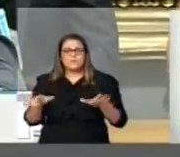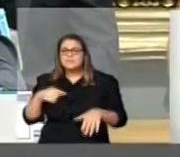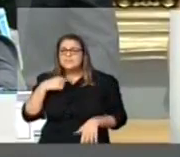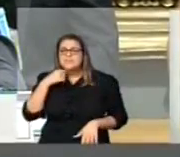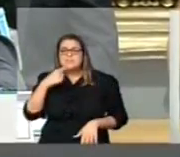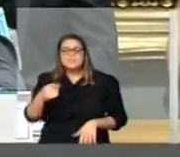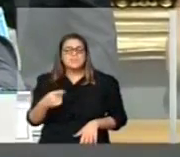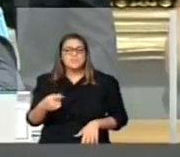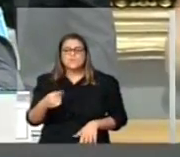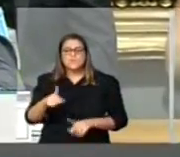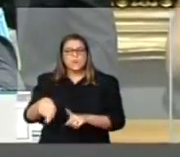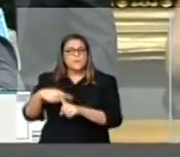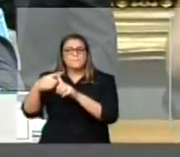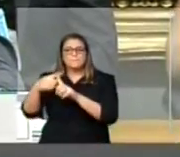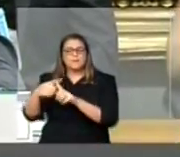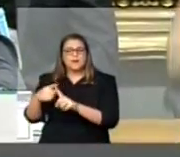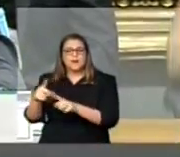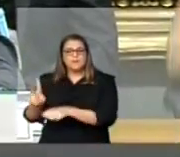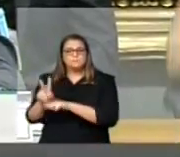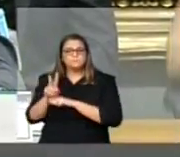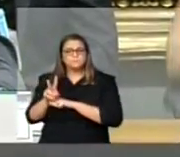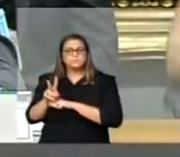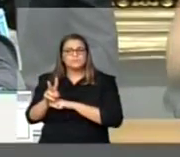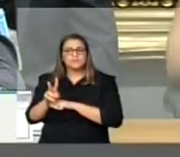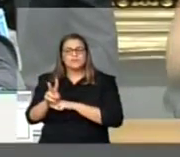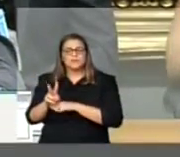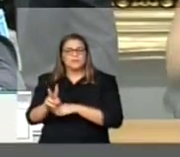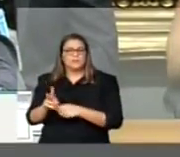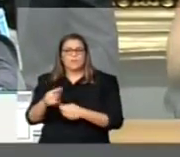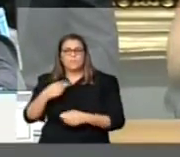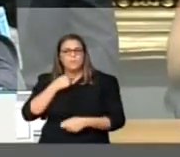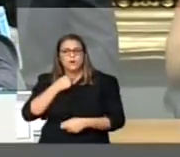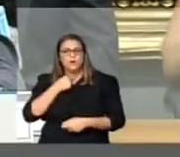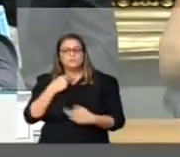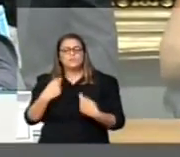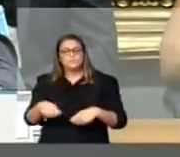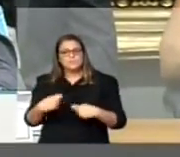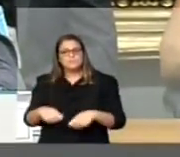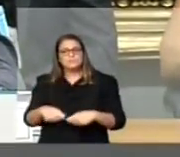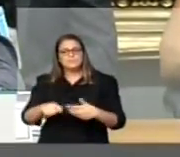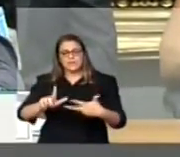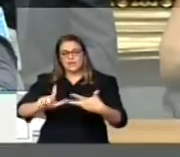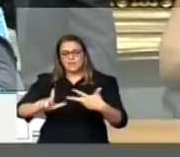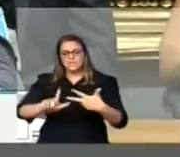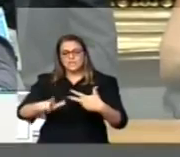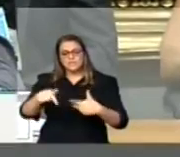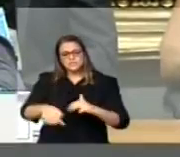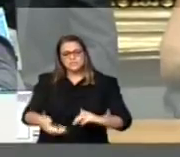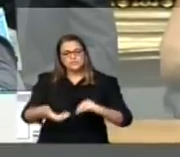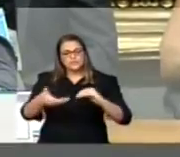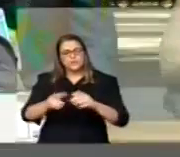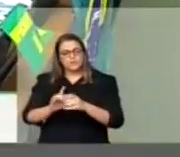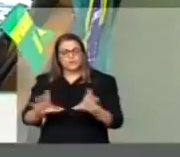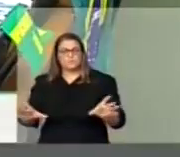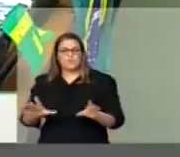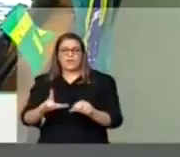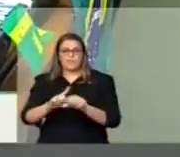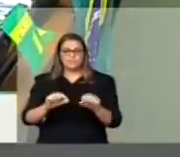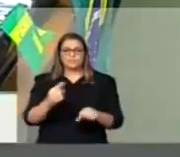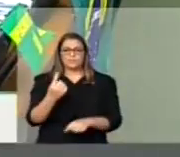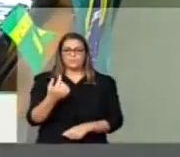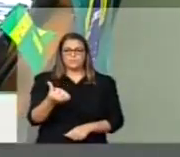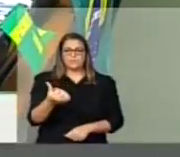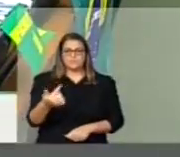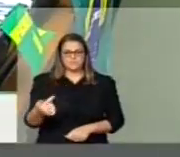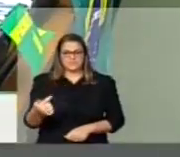crédito orçamentário pode ser aberto sem prévia autorização legislativa. Conforme o artigo 167,